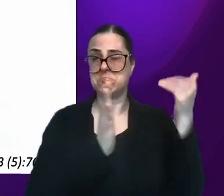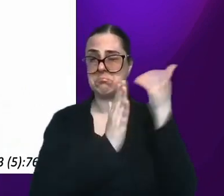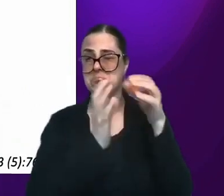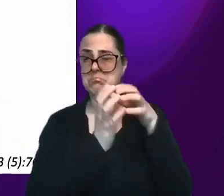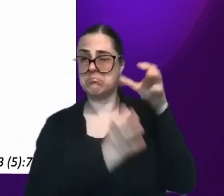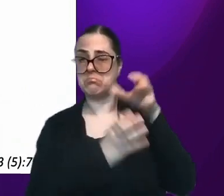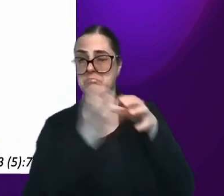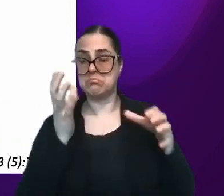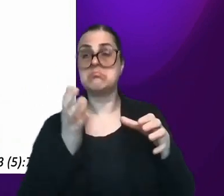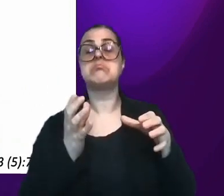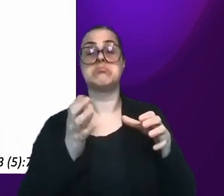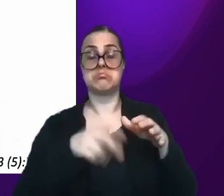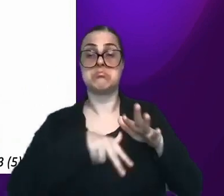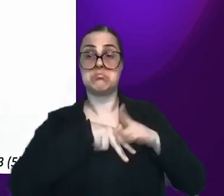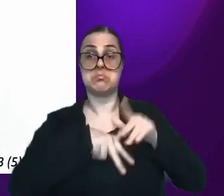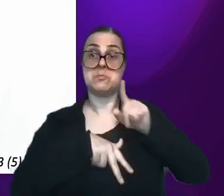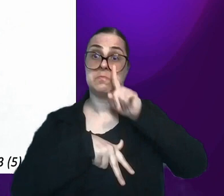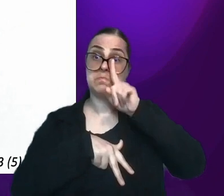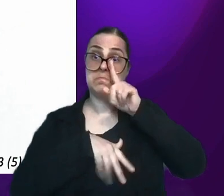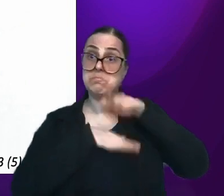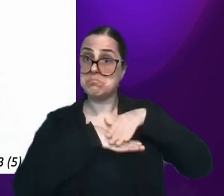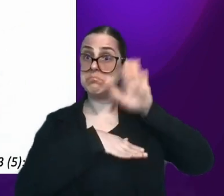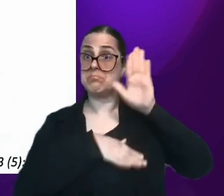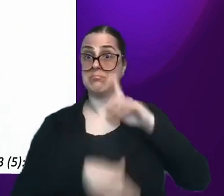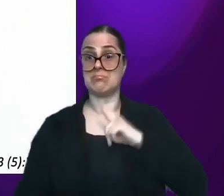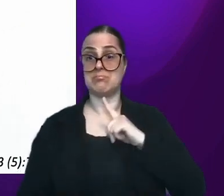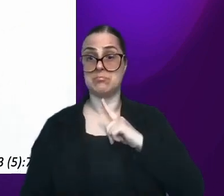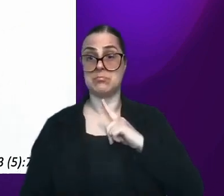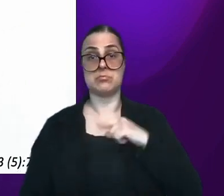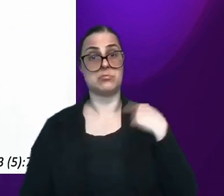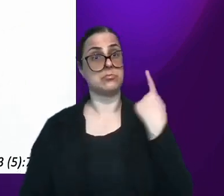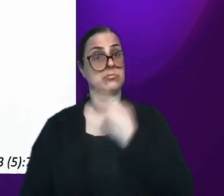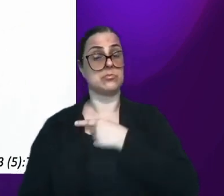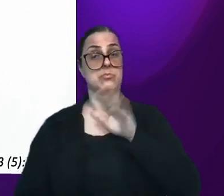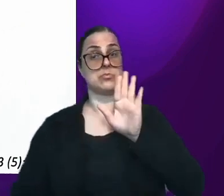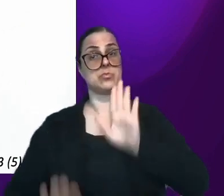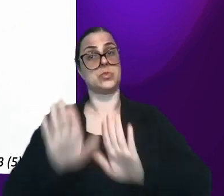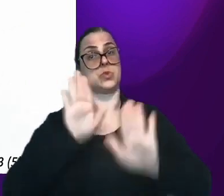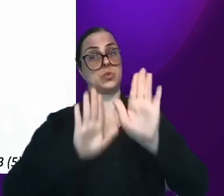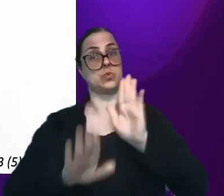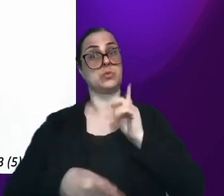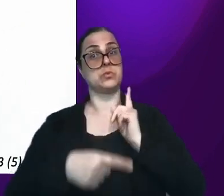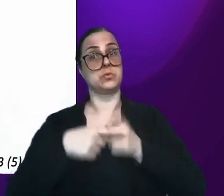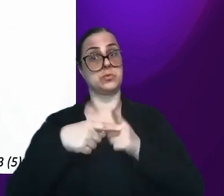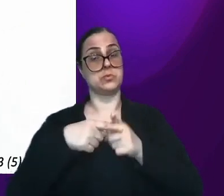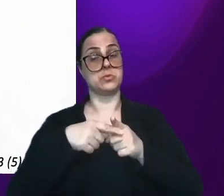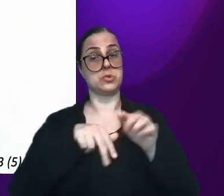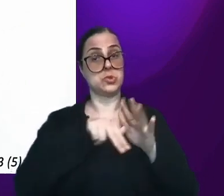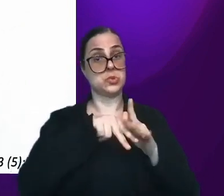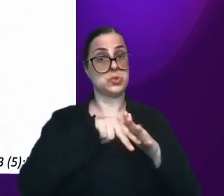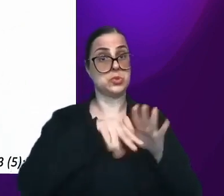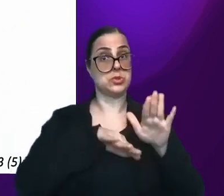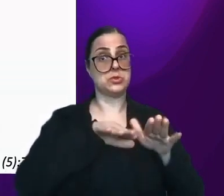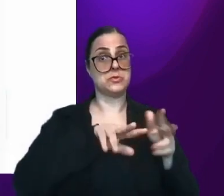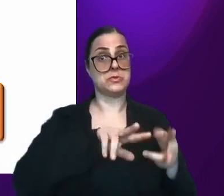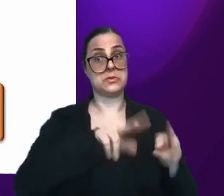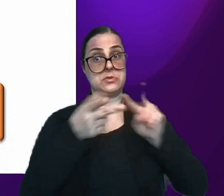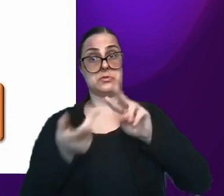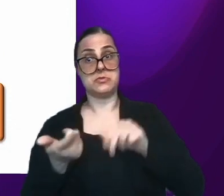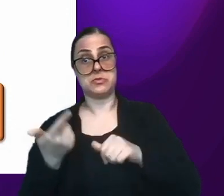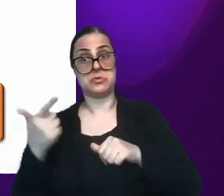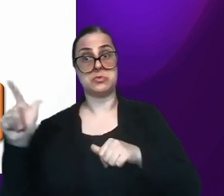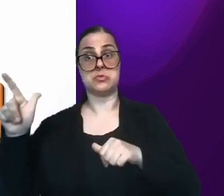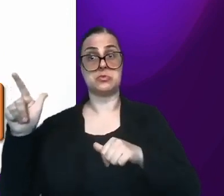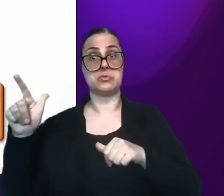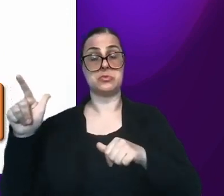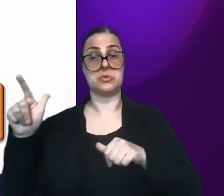que têm mais risco, mas a gente tem que tomar cuidado para não levar o doente para outra ponta em que ele fique hipovolêmico.